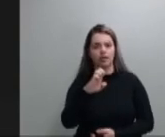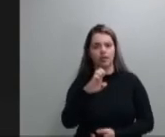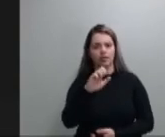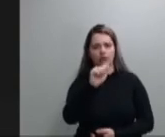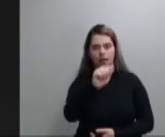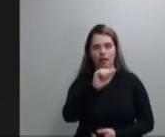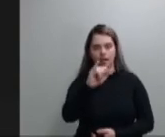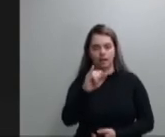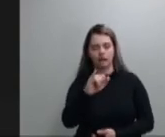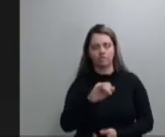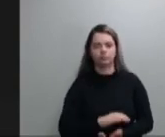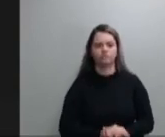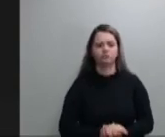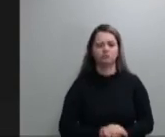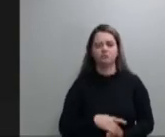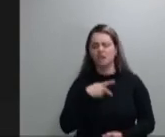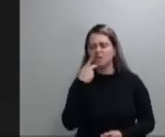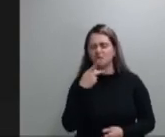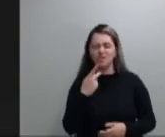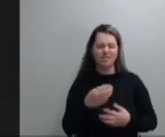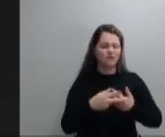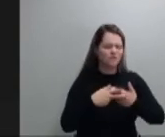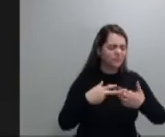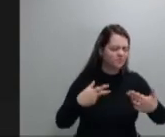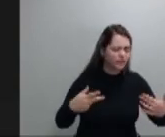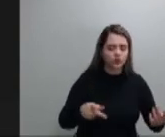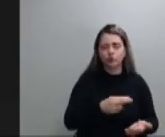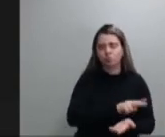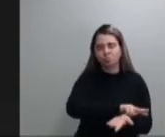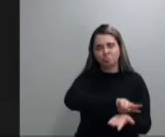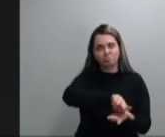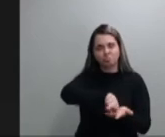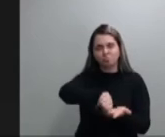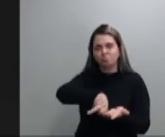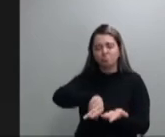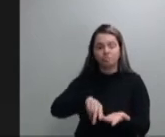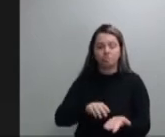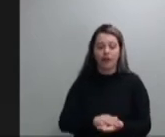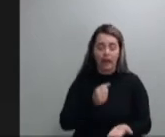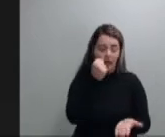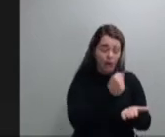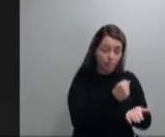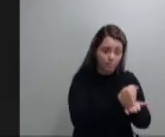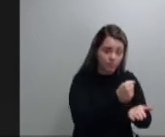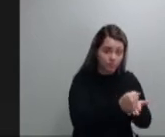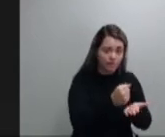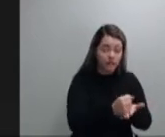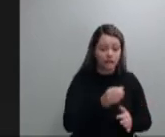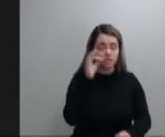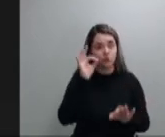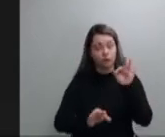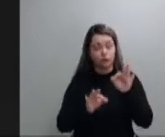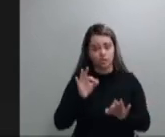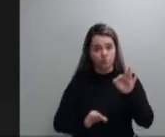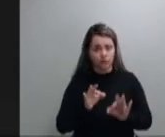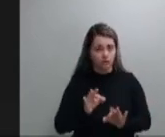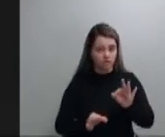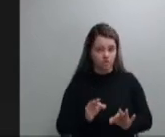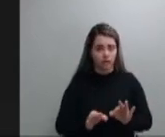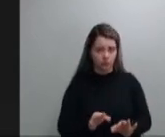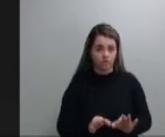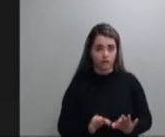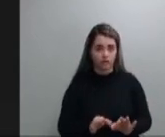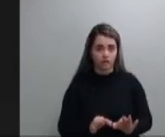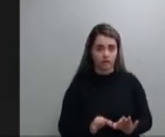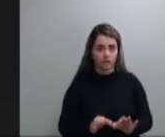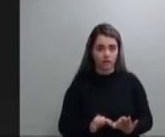o qual possui a aprovação do ato jurídico negocial foi formalizado entre a White